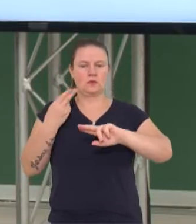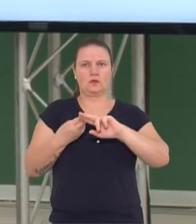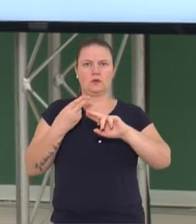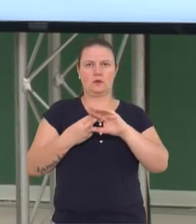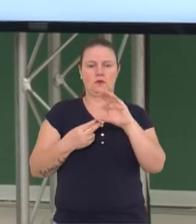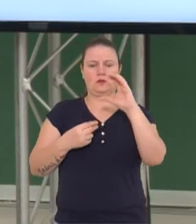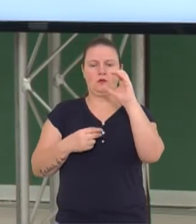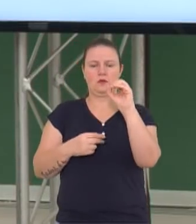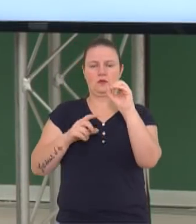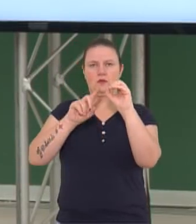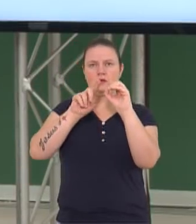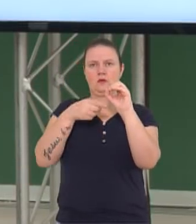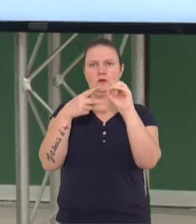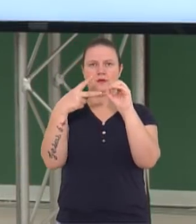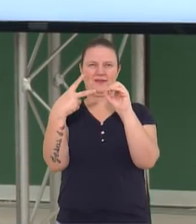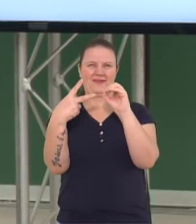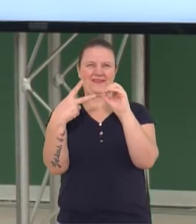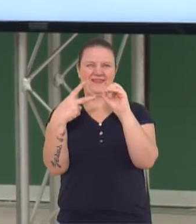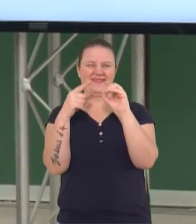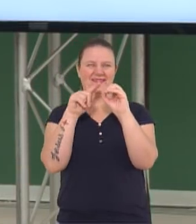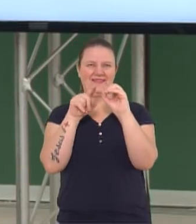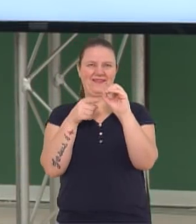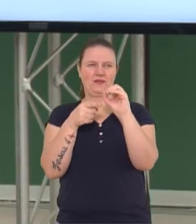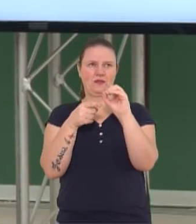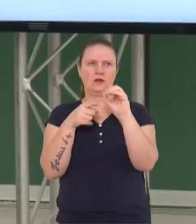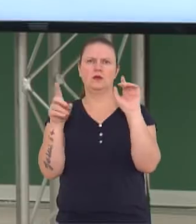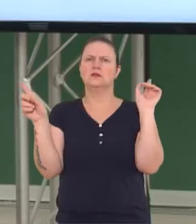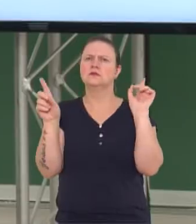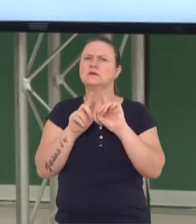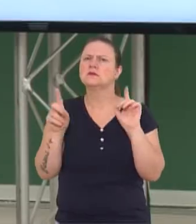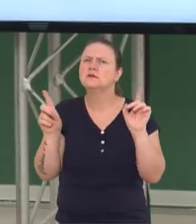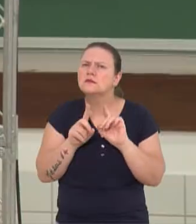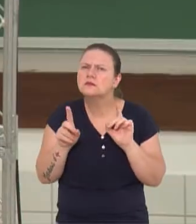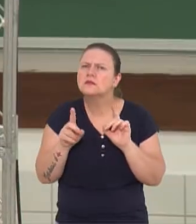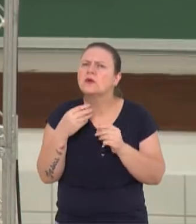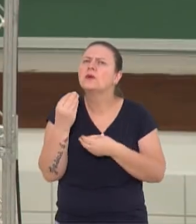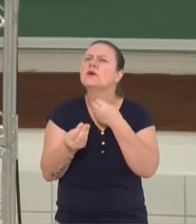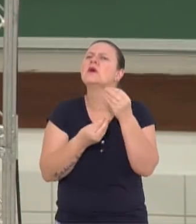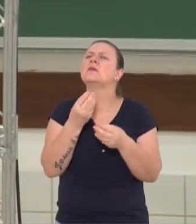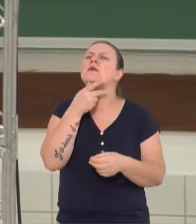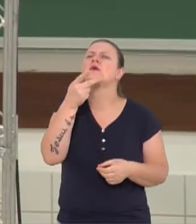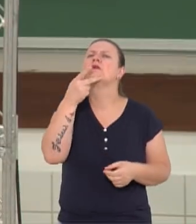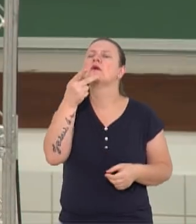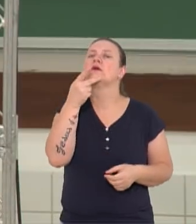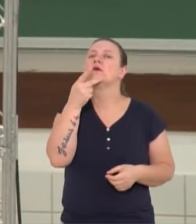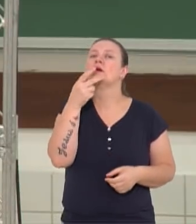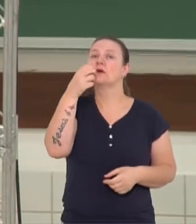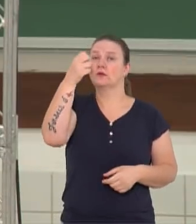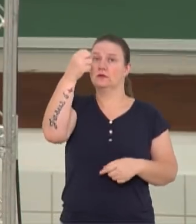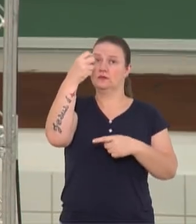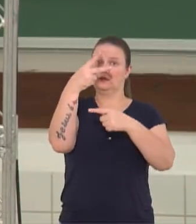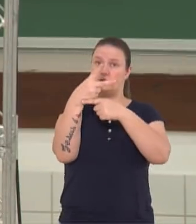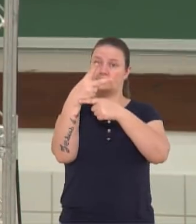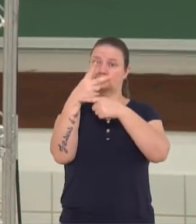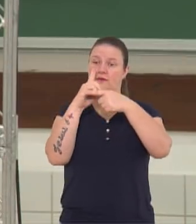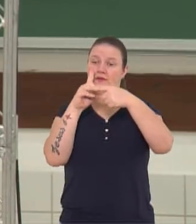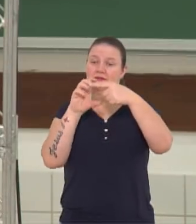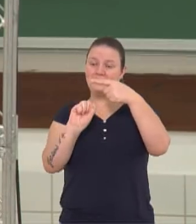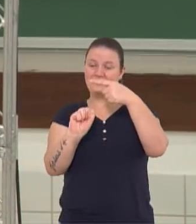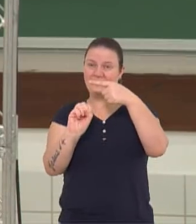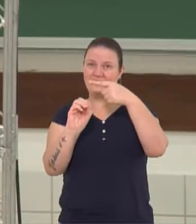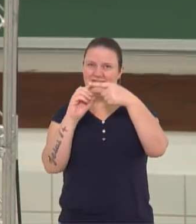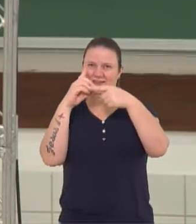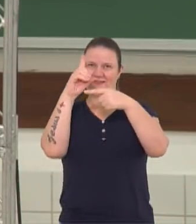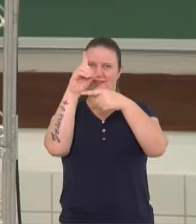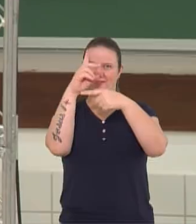o 0,2. Ai, professora, não é 0,2 que fala. Como é que fala? 2 décimos. E aí